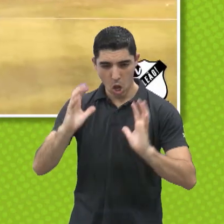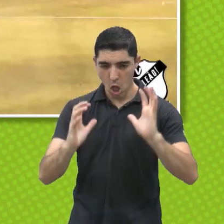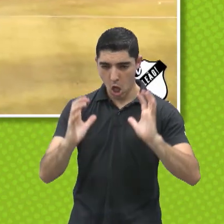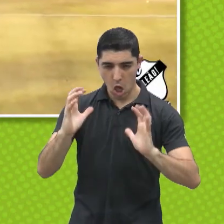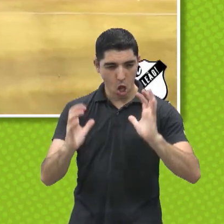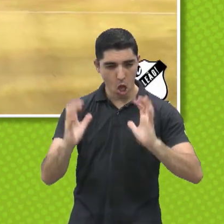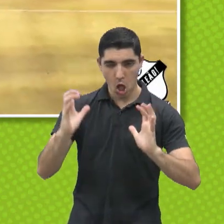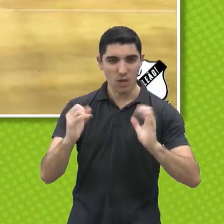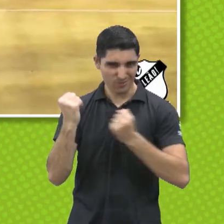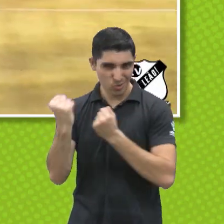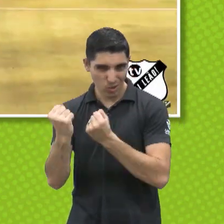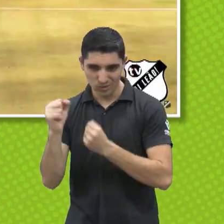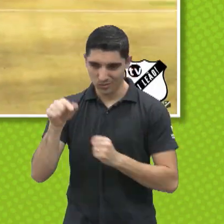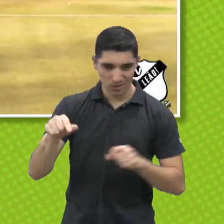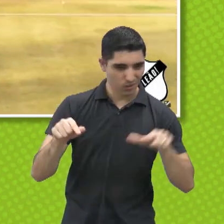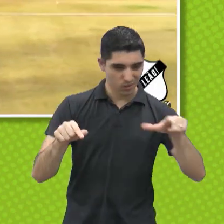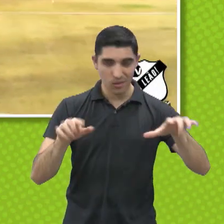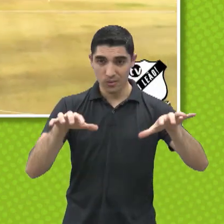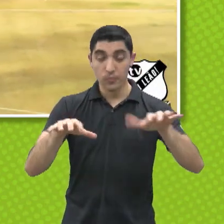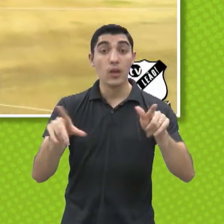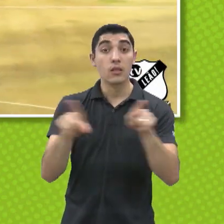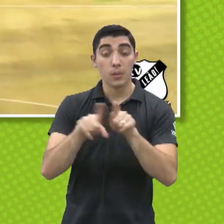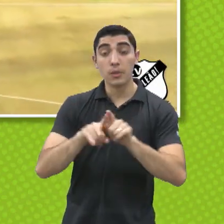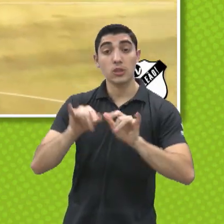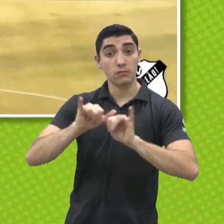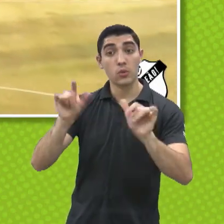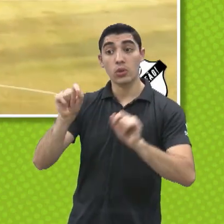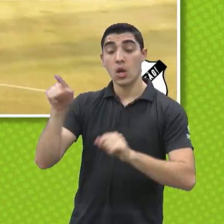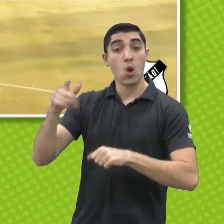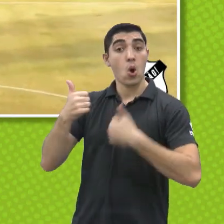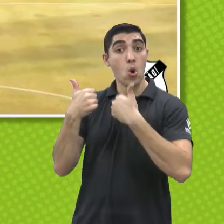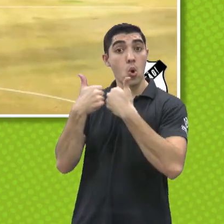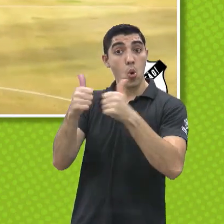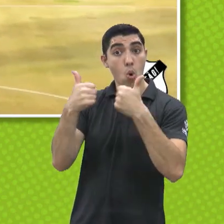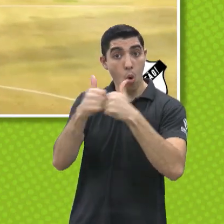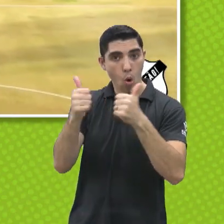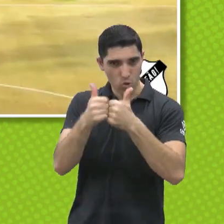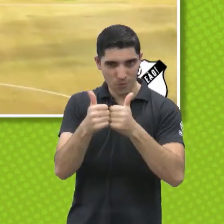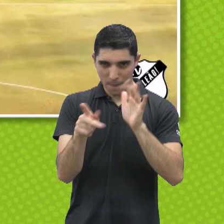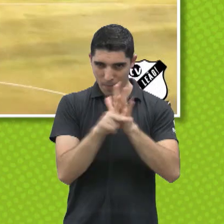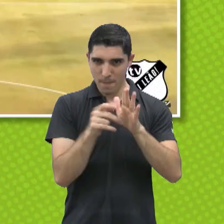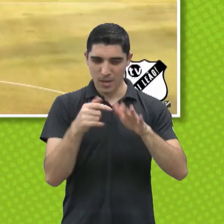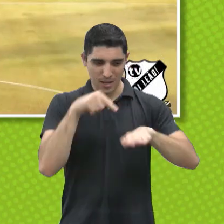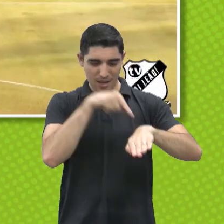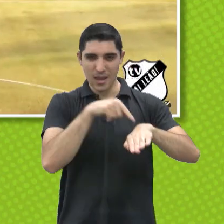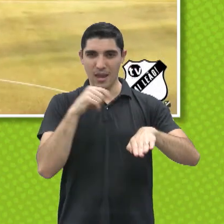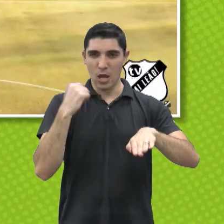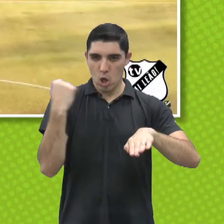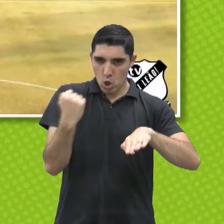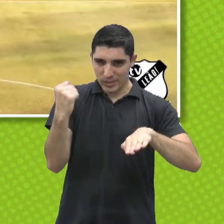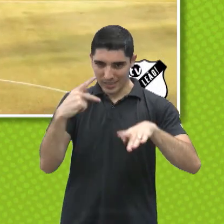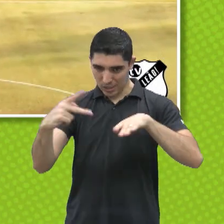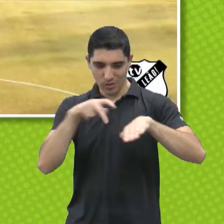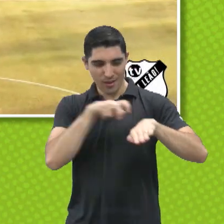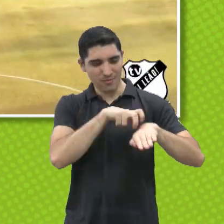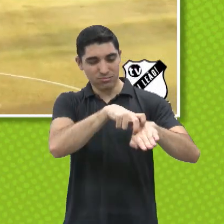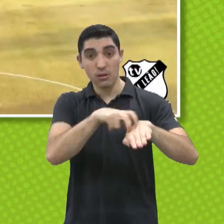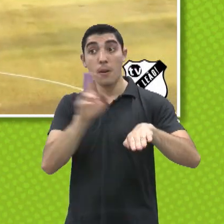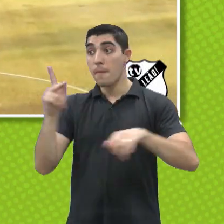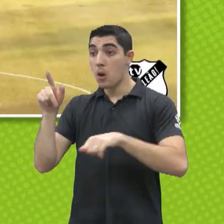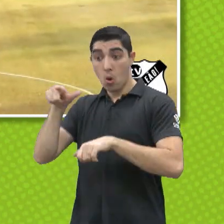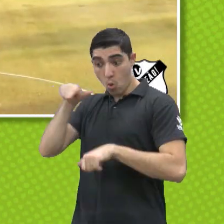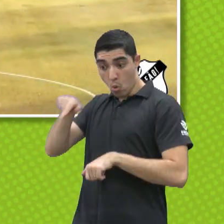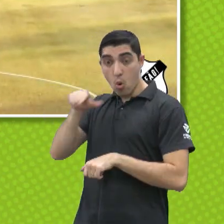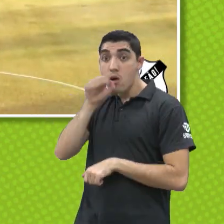julgamento. Além disso, foi citado o apedrejamento do ônibus que trazia a torcida do São José para o estádio Major Levi Sobrinho, que é o Limeirão. E